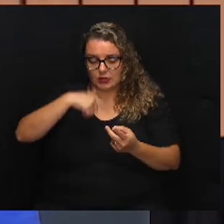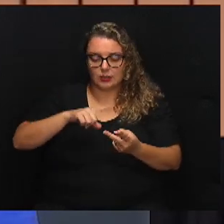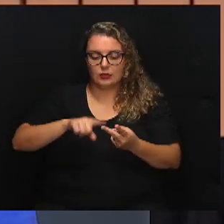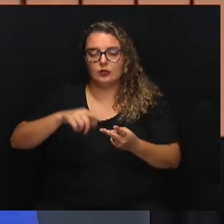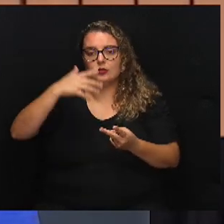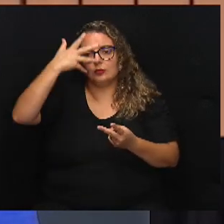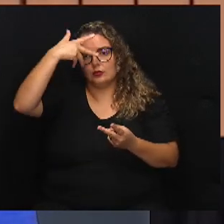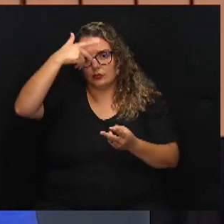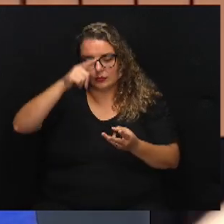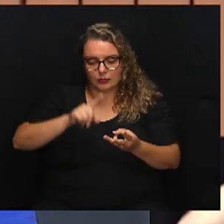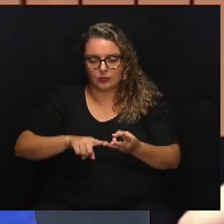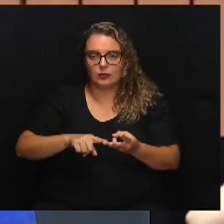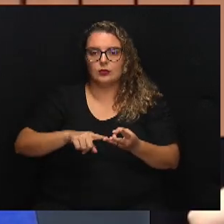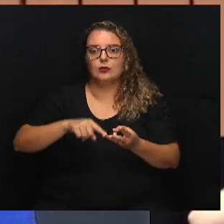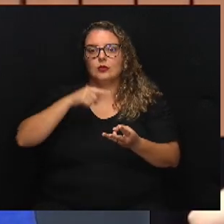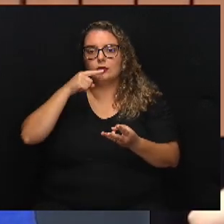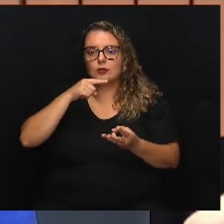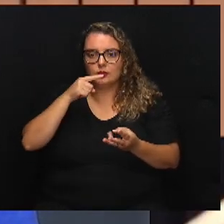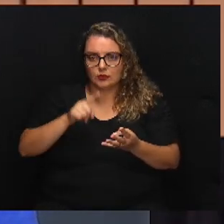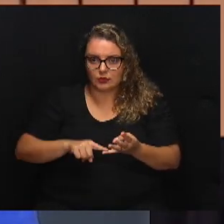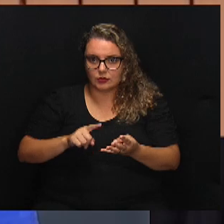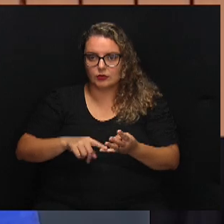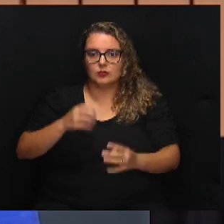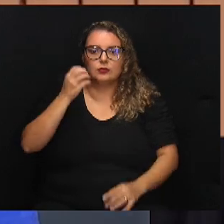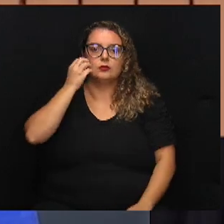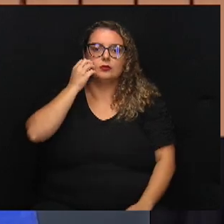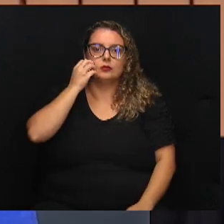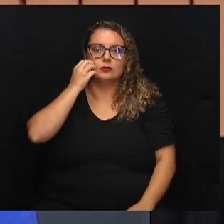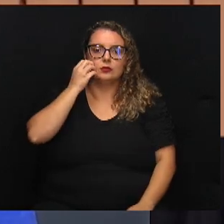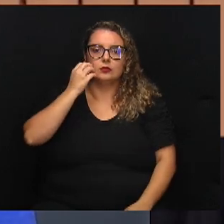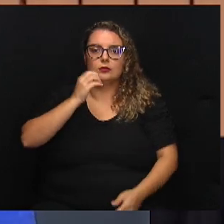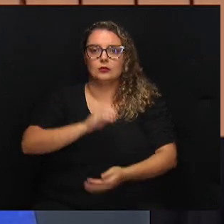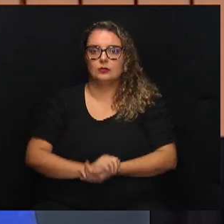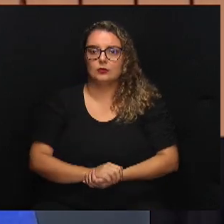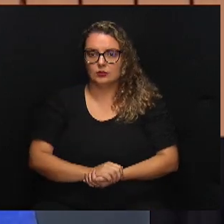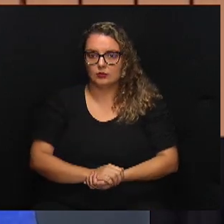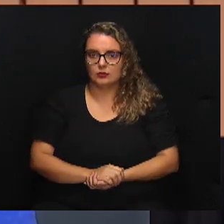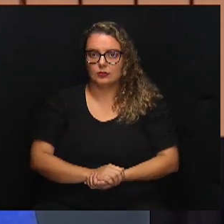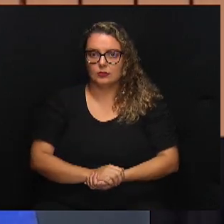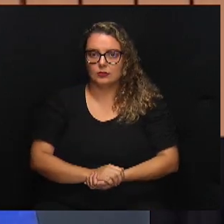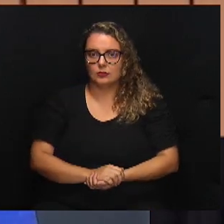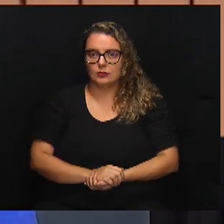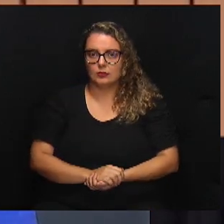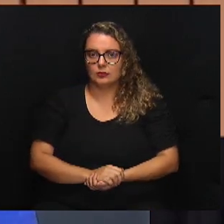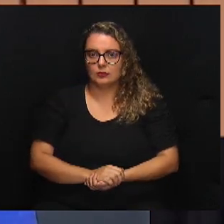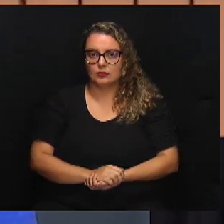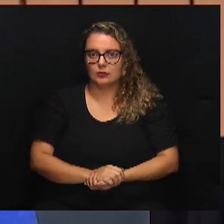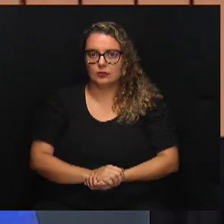vereador Rodrigo Farmadic, vereador Eduardo Magoga e vereador Igor do Campo Grande. não